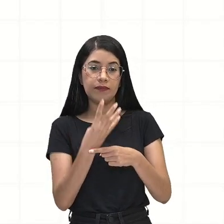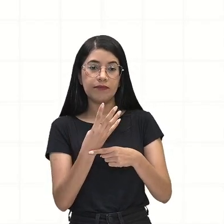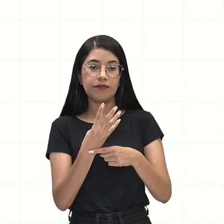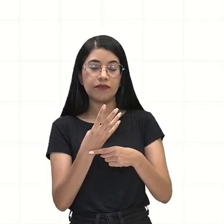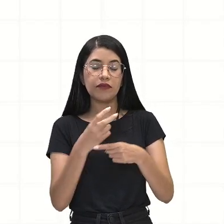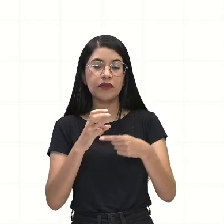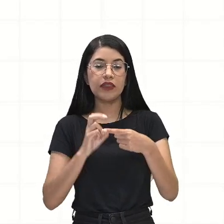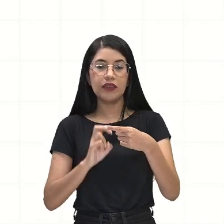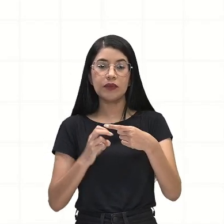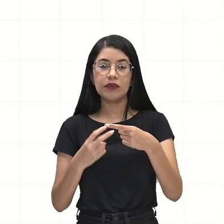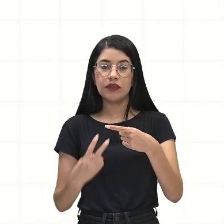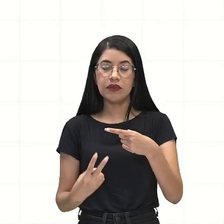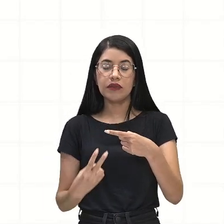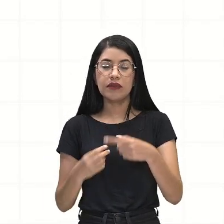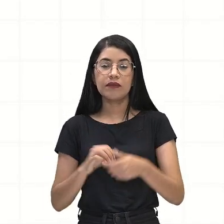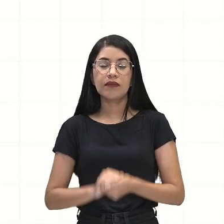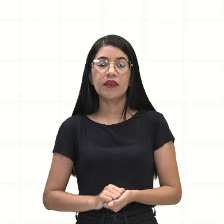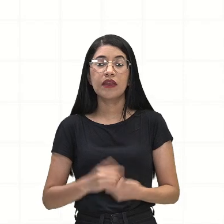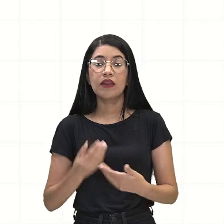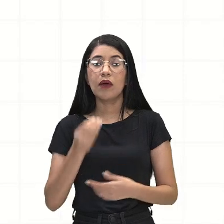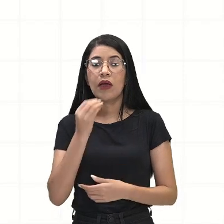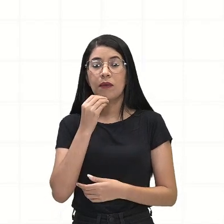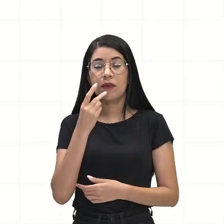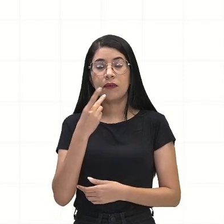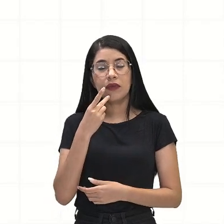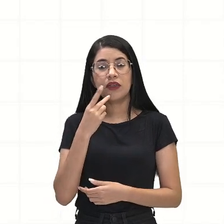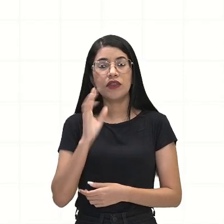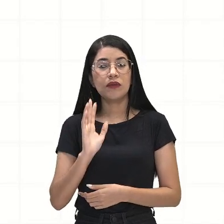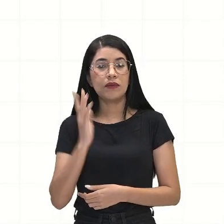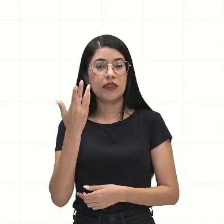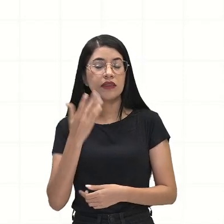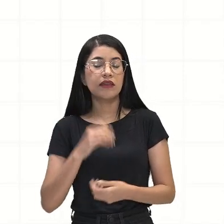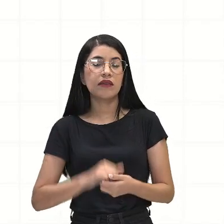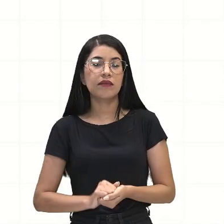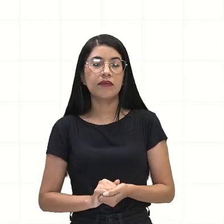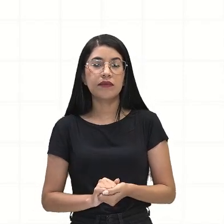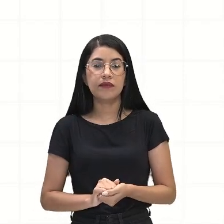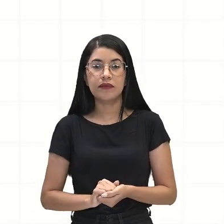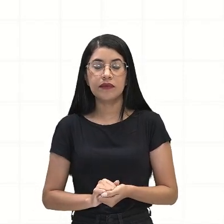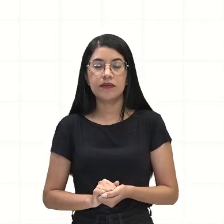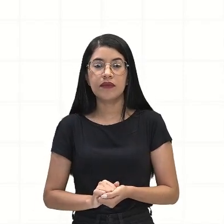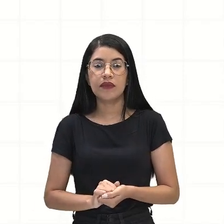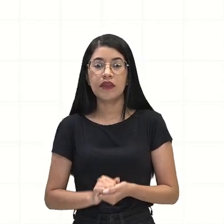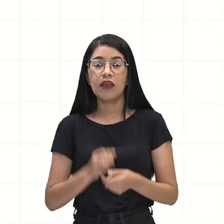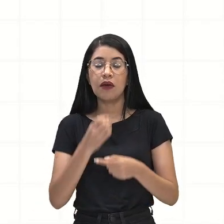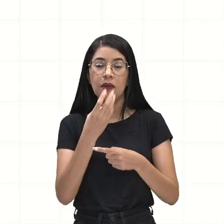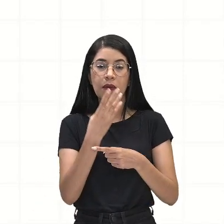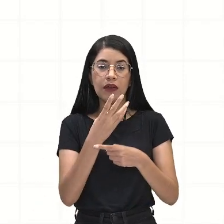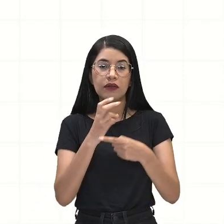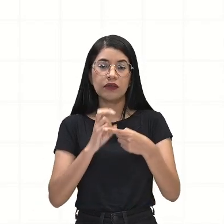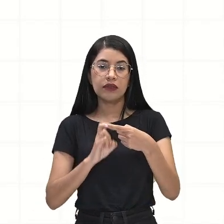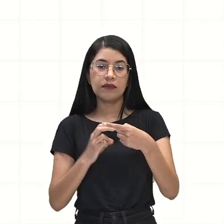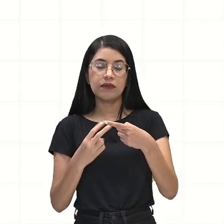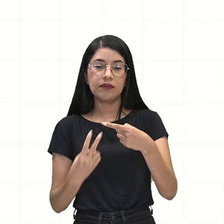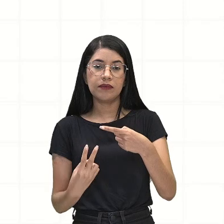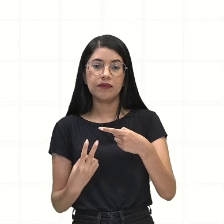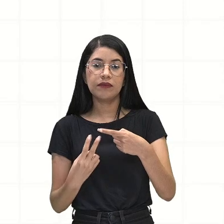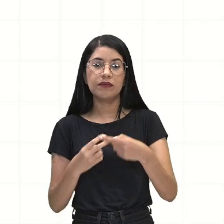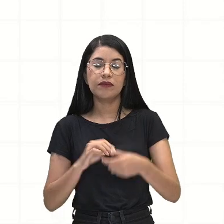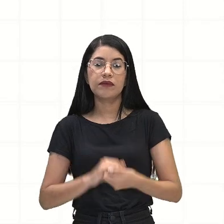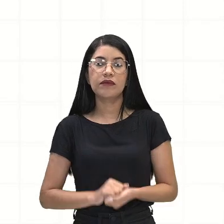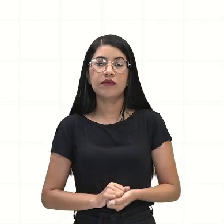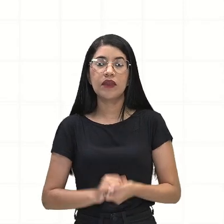Então, a probabilidade de acontecer esse evento A, que eu chamei de A, vai ser de 4 sobre 52,